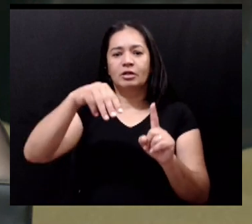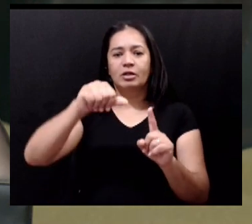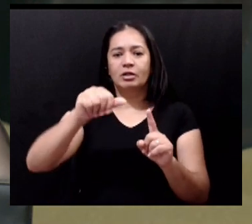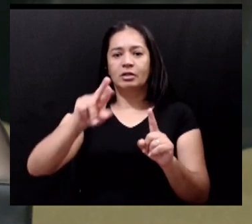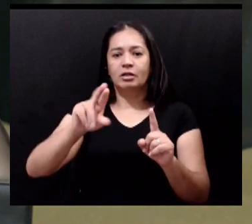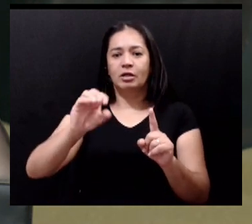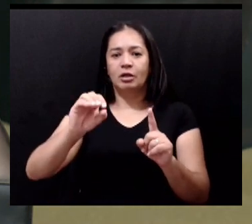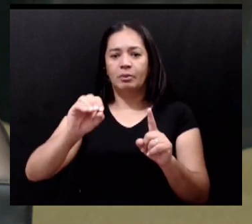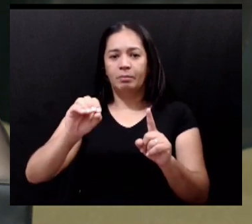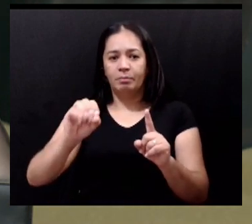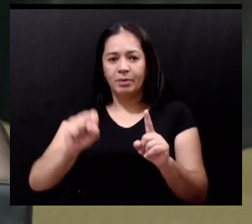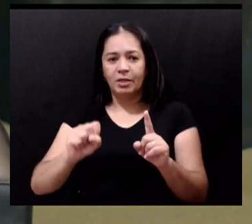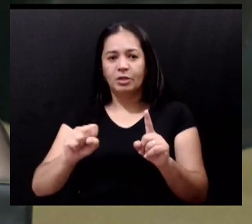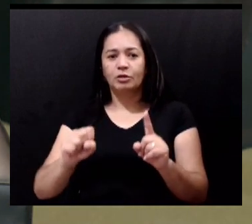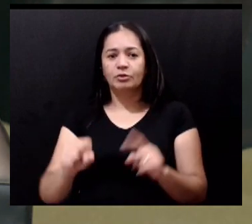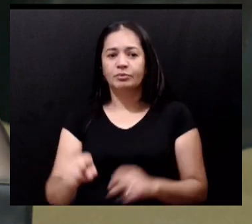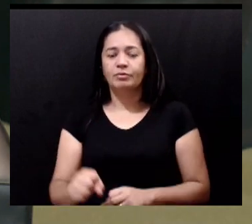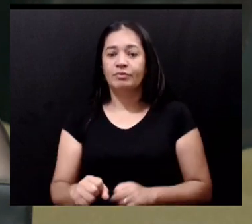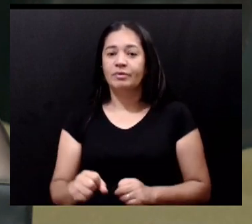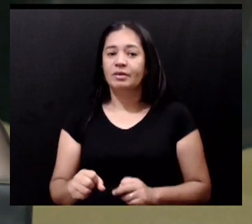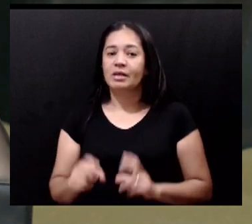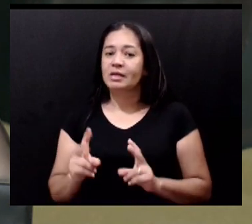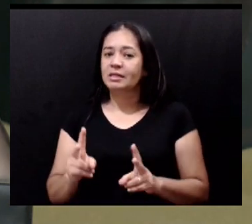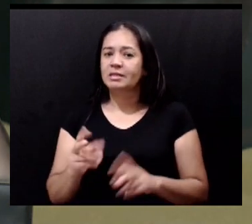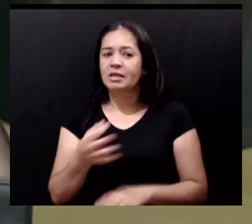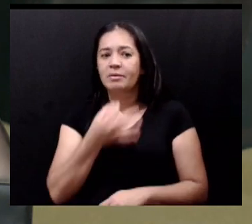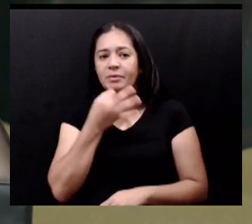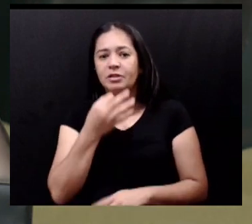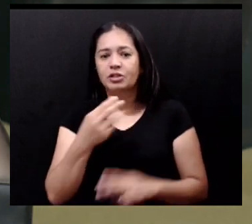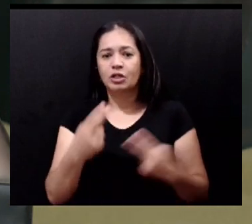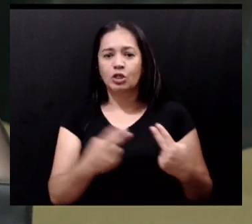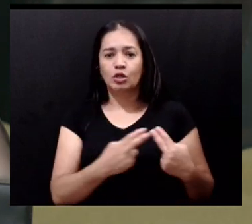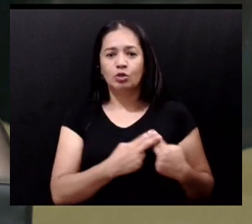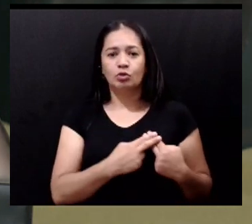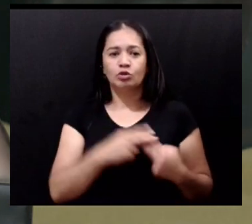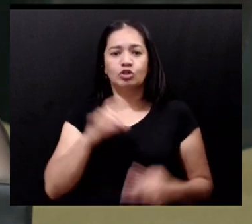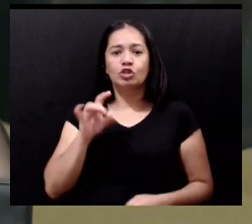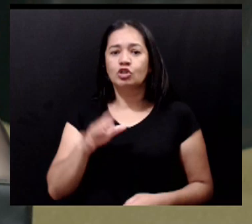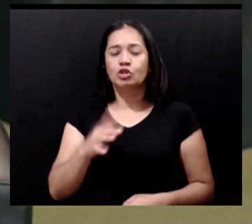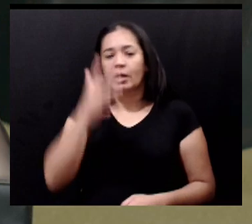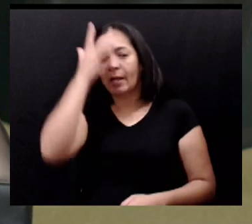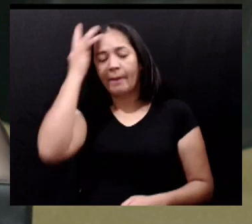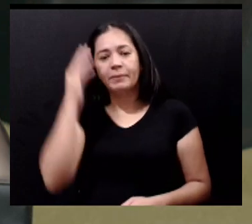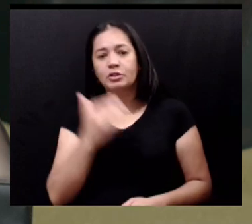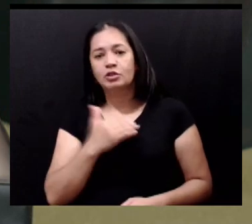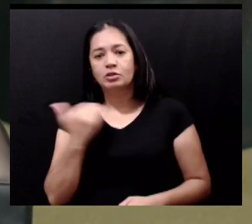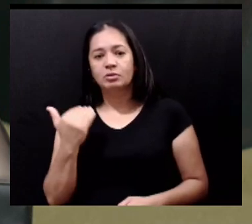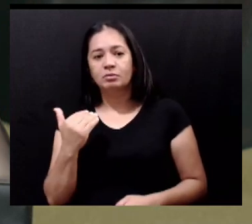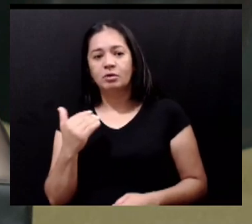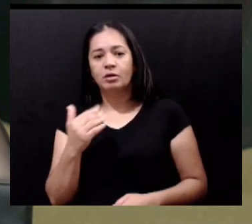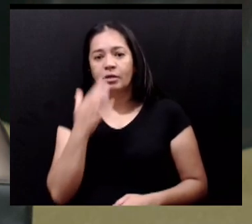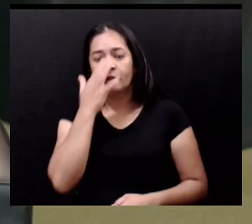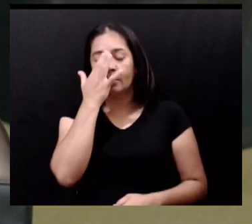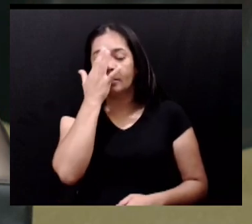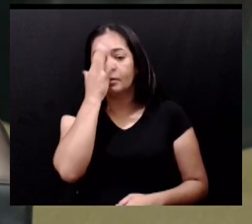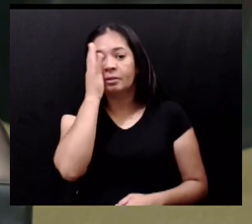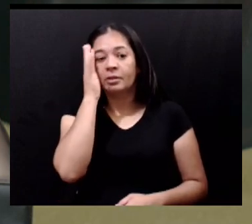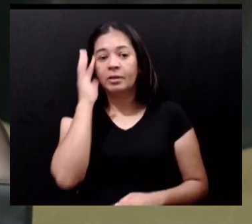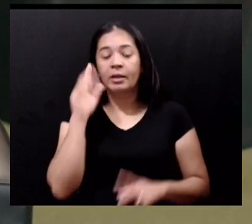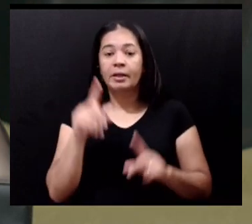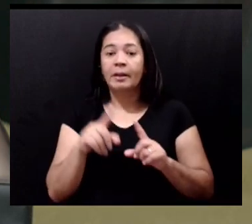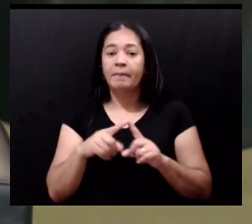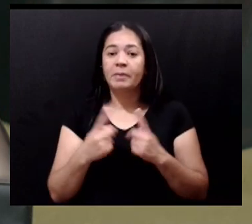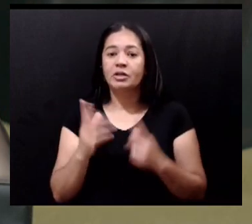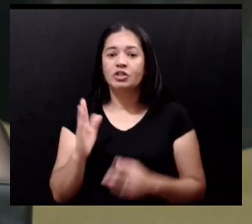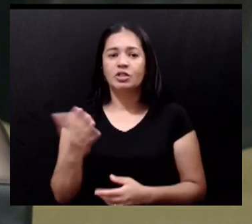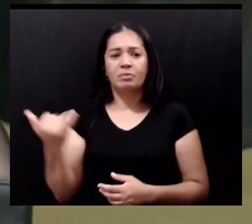América. Sempre achei que luto era só quando alguém morre, mas ouvi falar de luto simbólico e